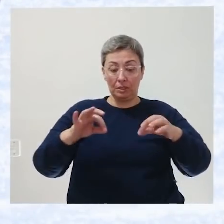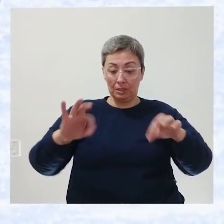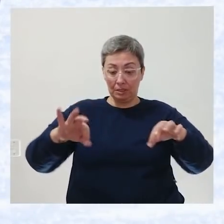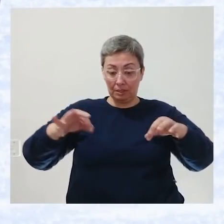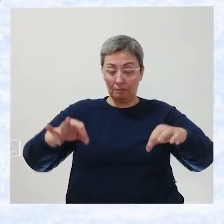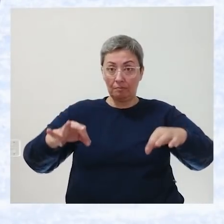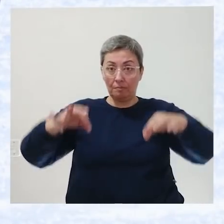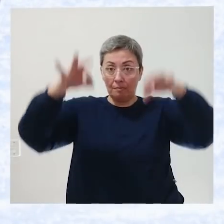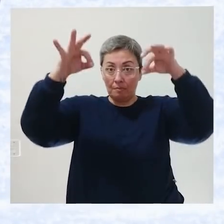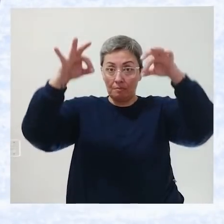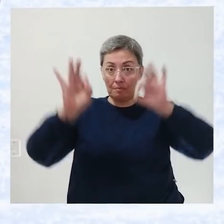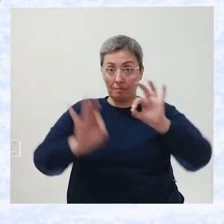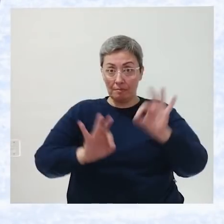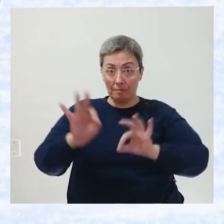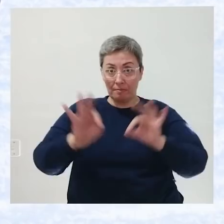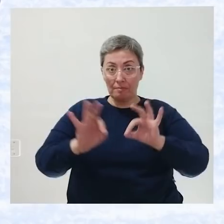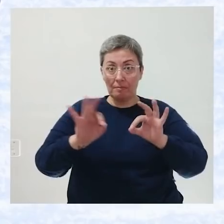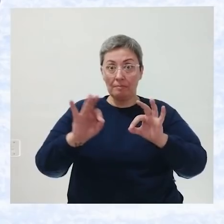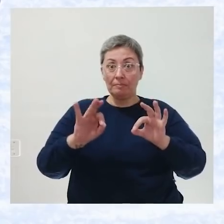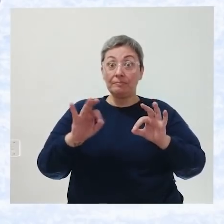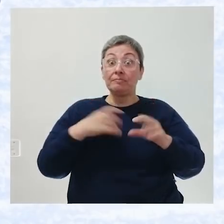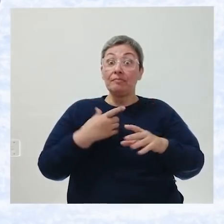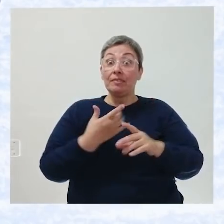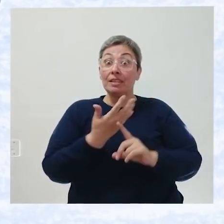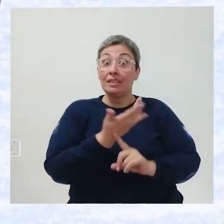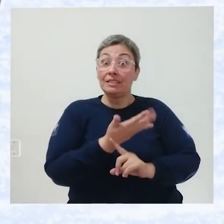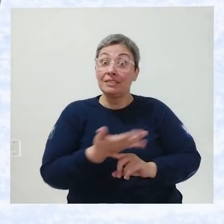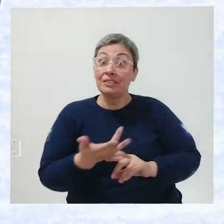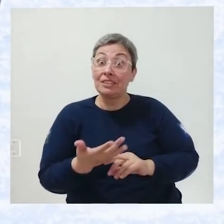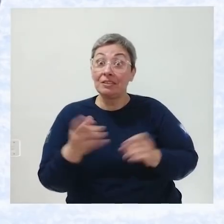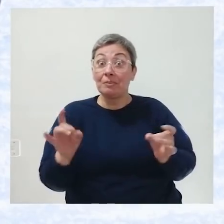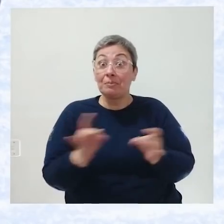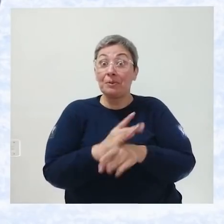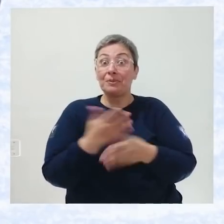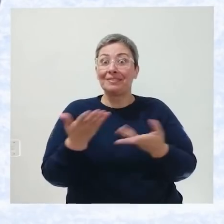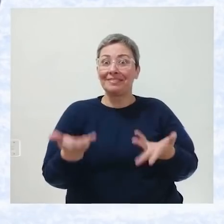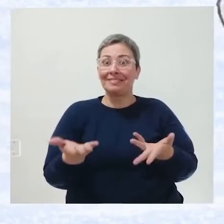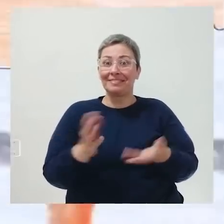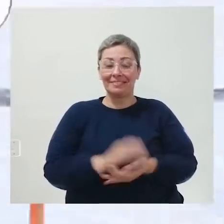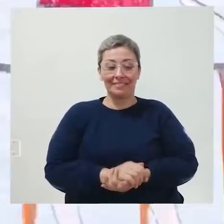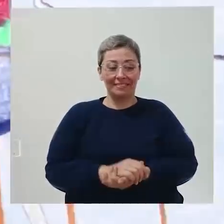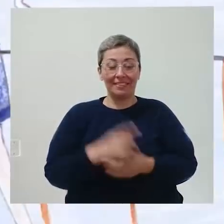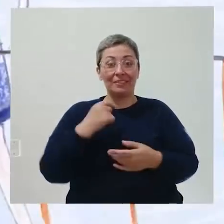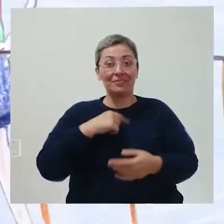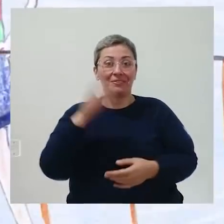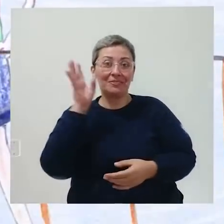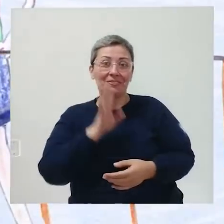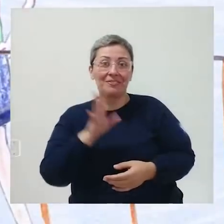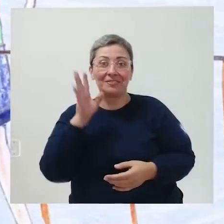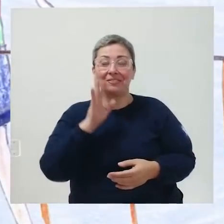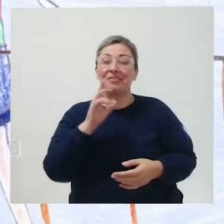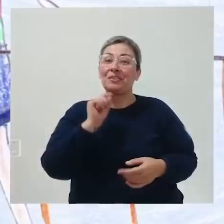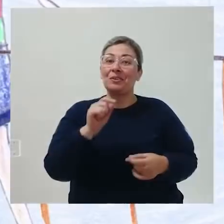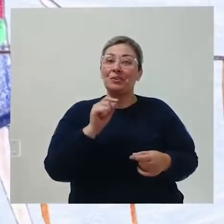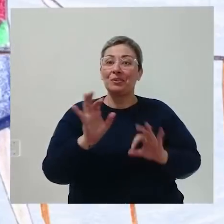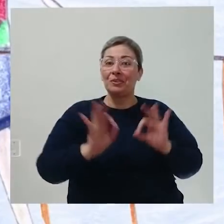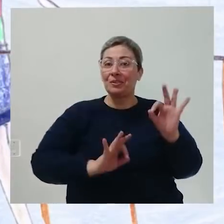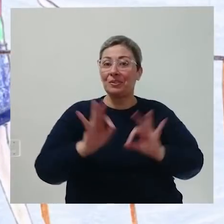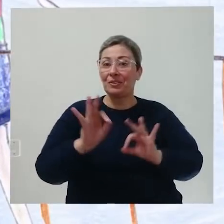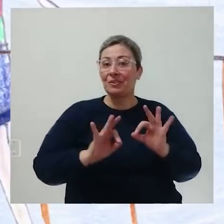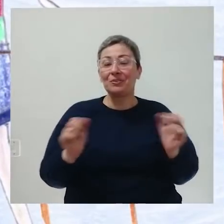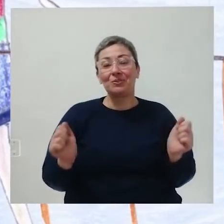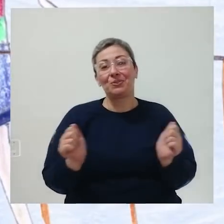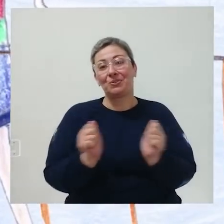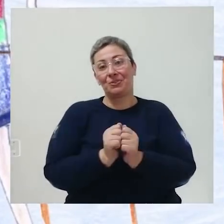Depois, pegou cordinhas e arruelas e fez assim. E o jardim de Patrícia ficou assim. O mais